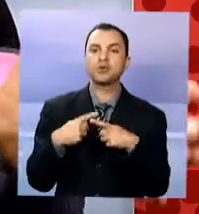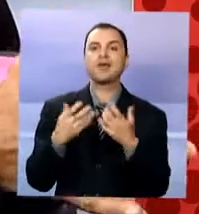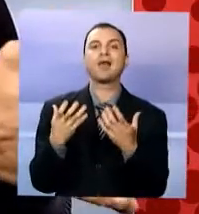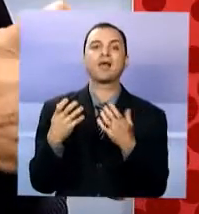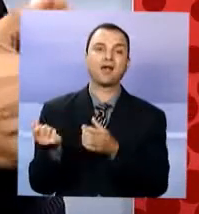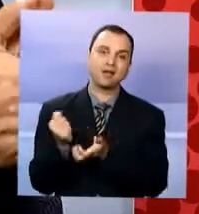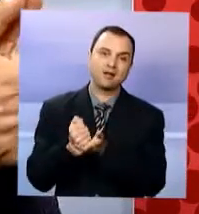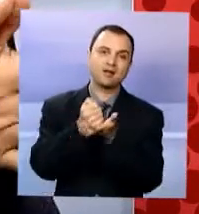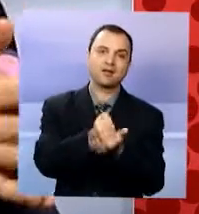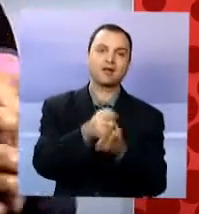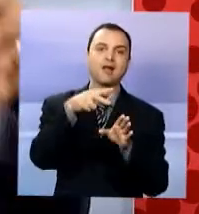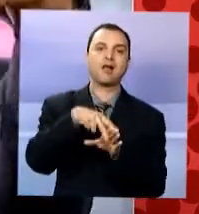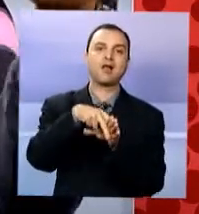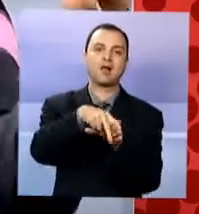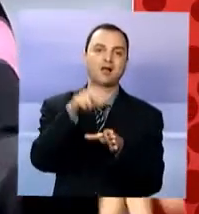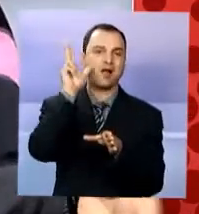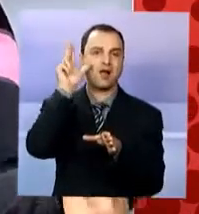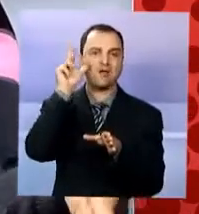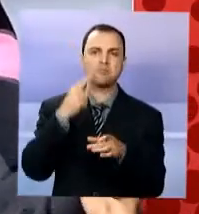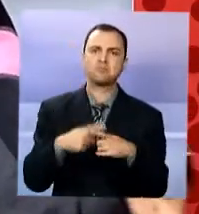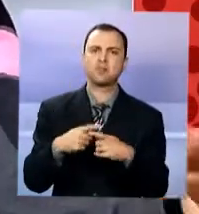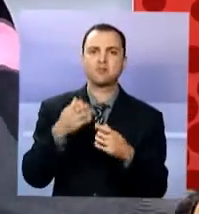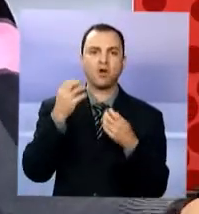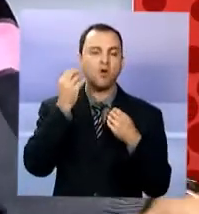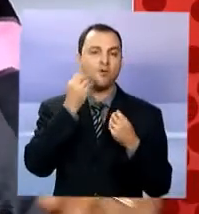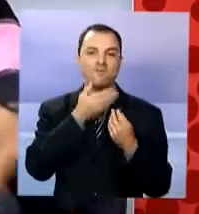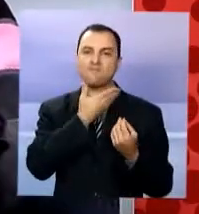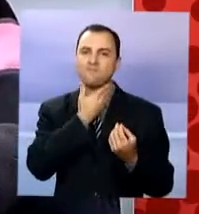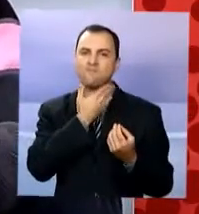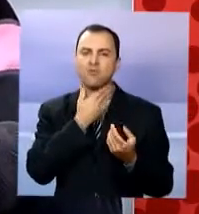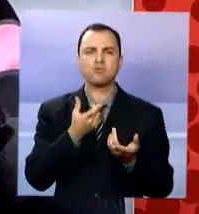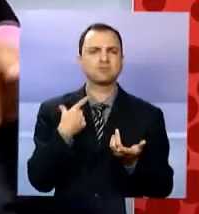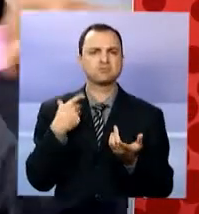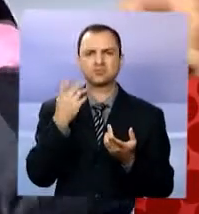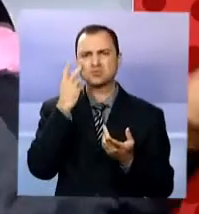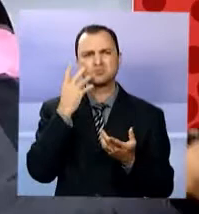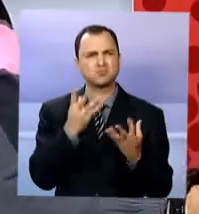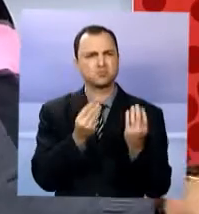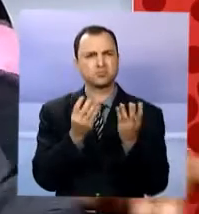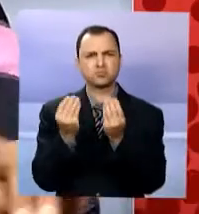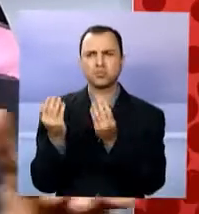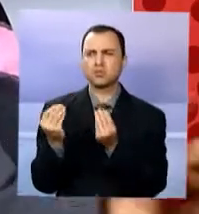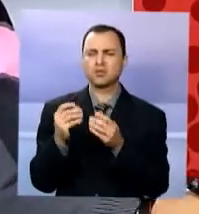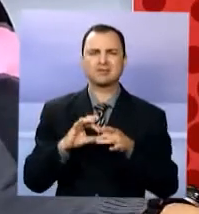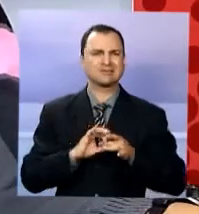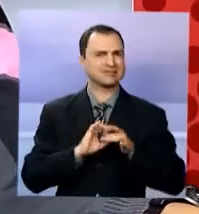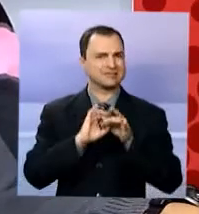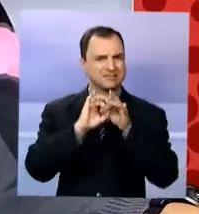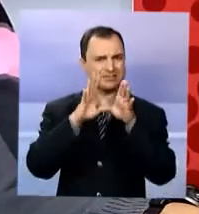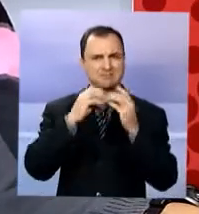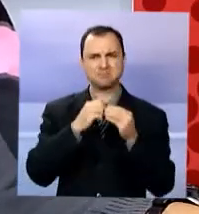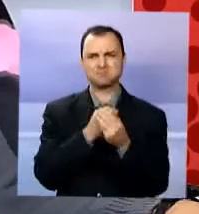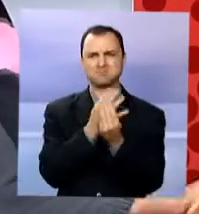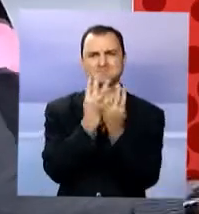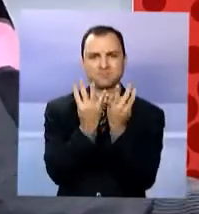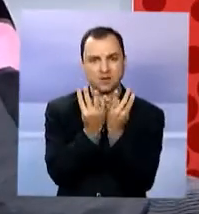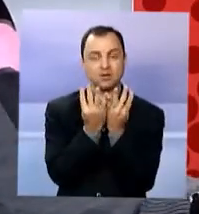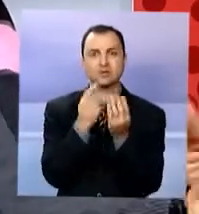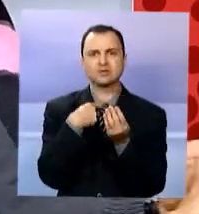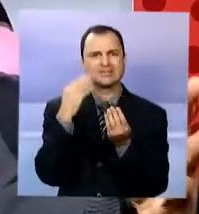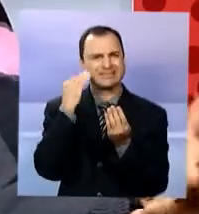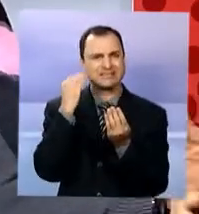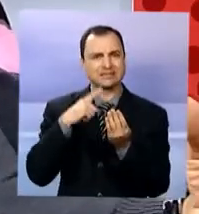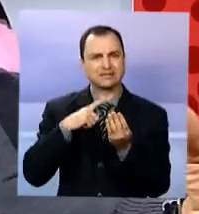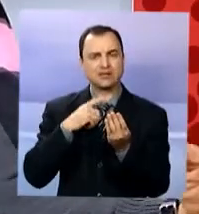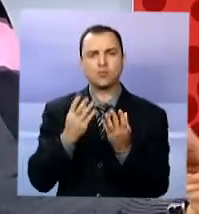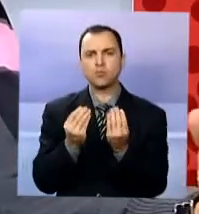porque que ele tá querendo levar aquele paciente assim do cavalo ofono pior Então hoje como tem muita abriu esse leque muito grande a